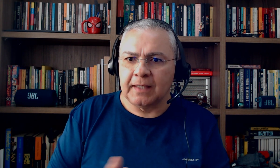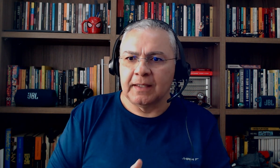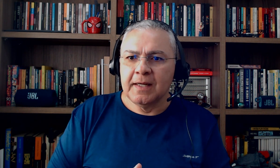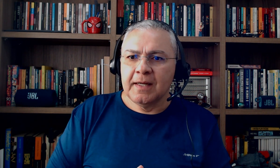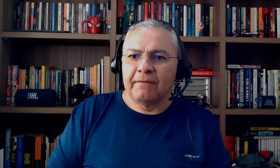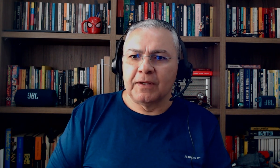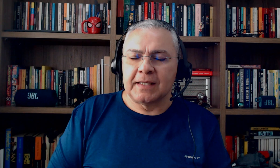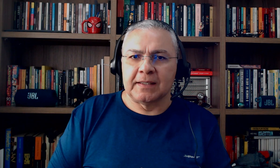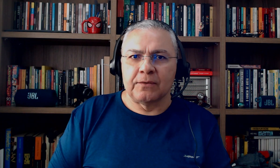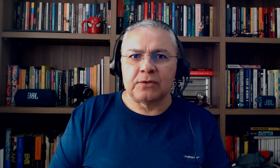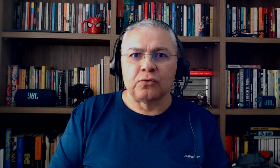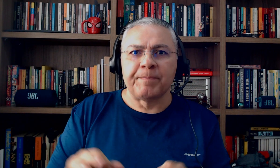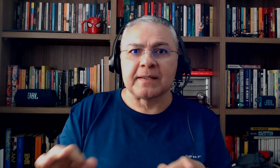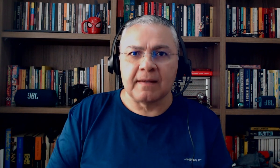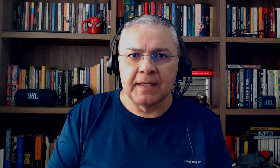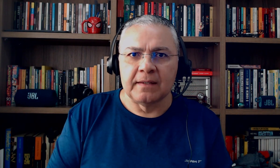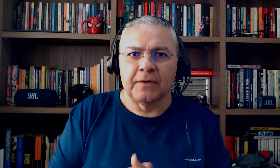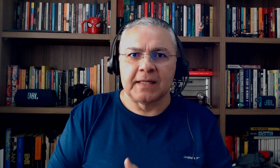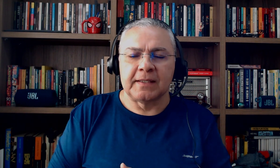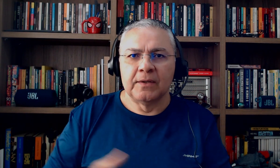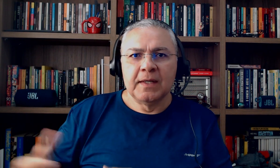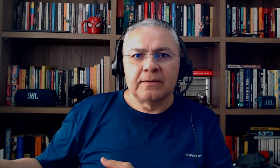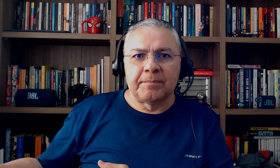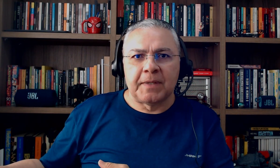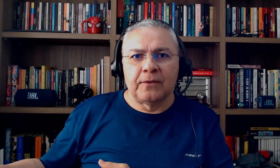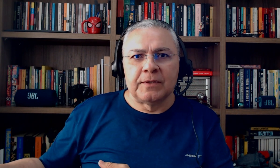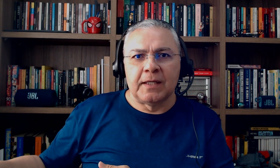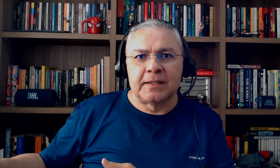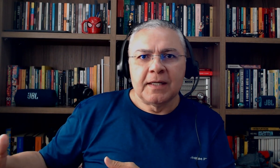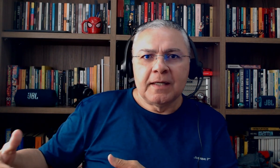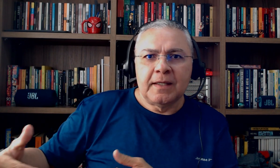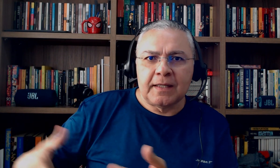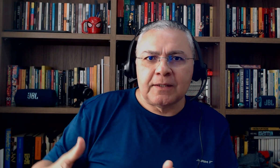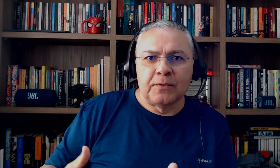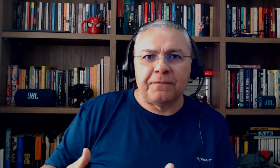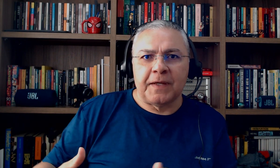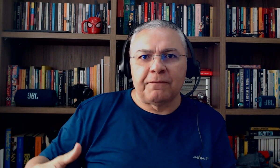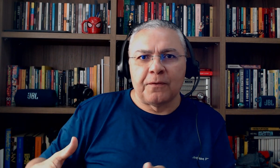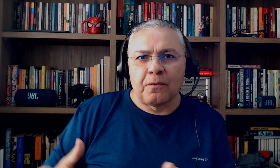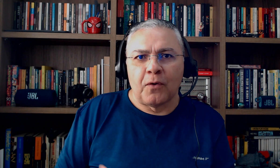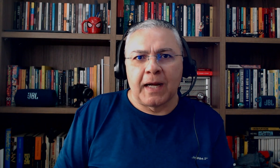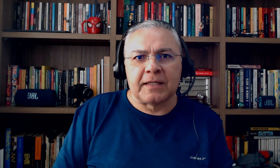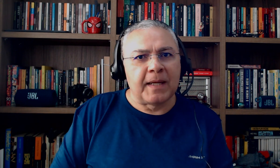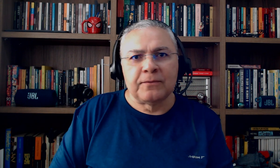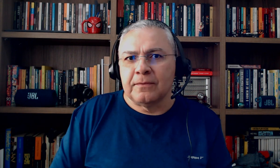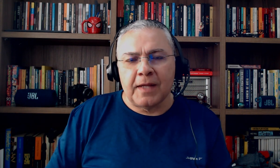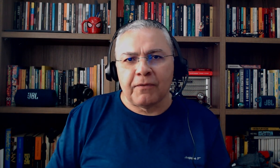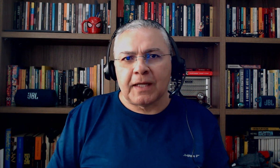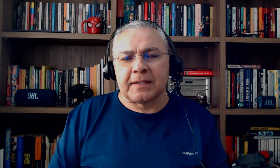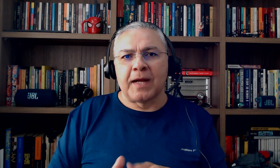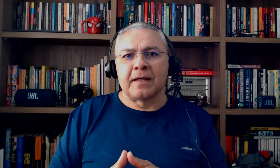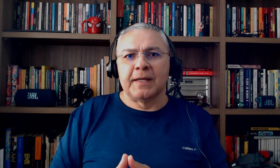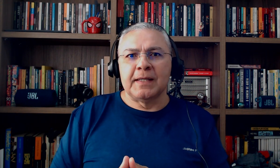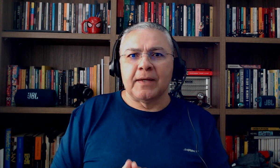disso que trata a votação super semana de votação deputados eles desde segunda-feira foram convocados mas não